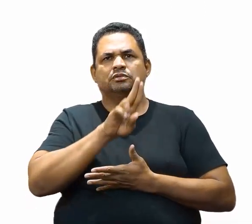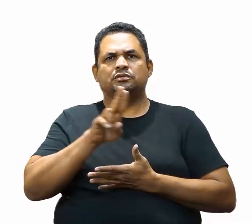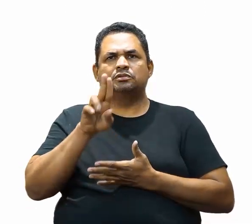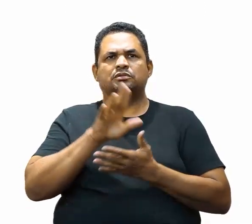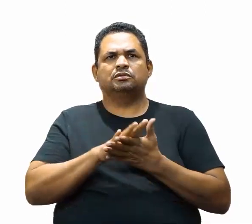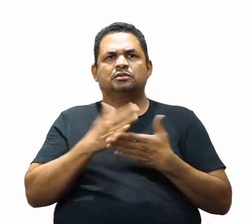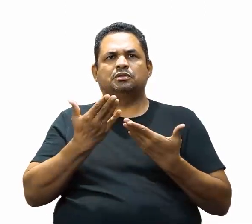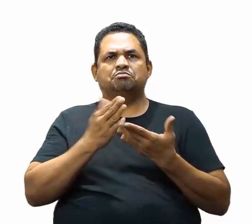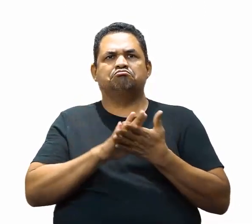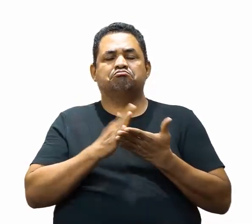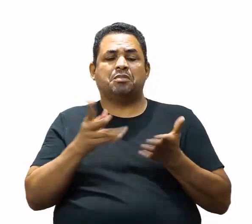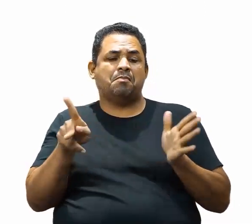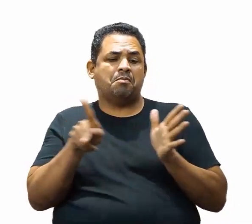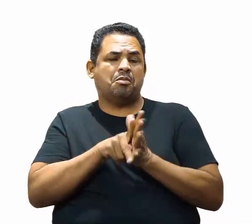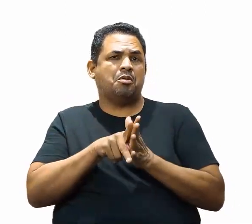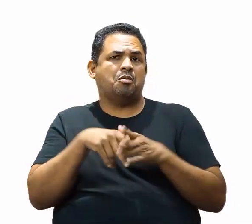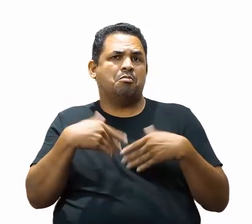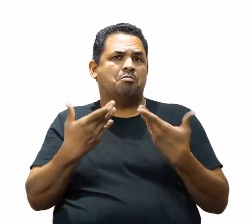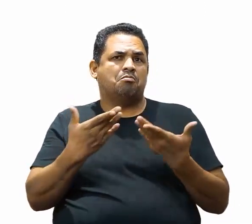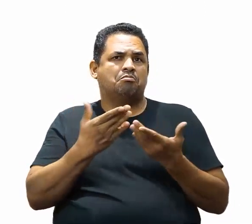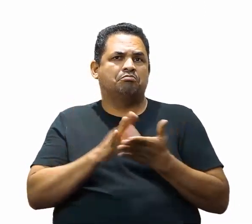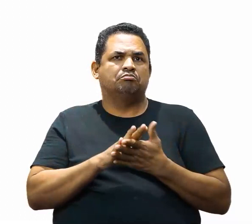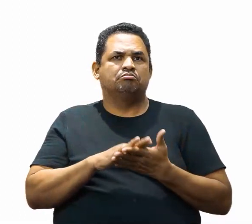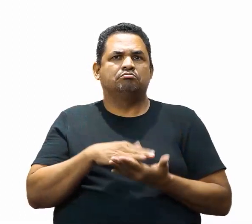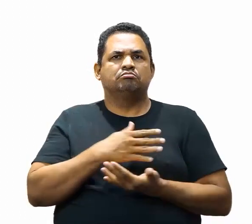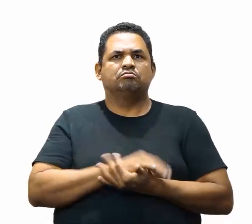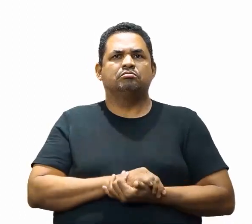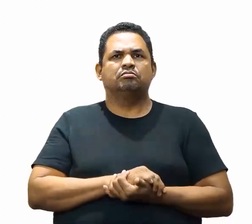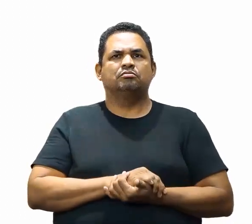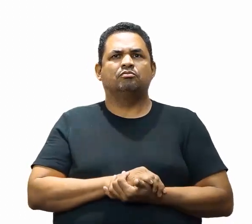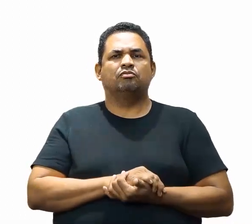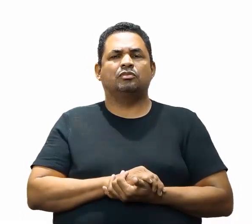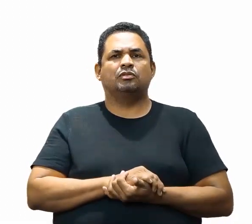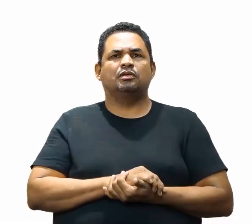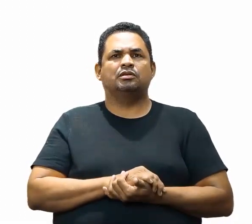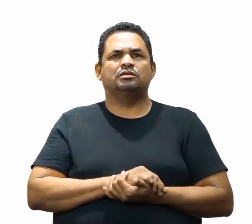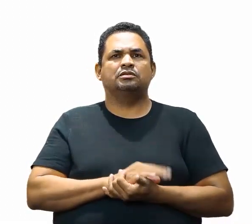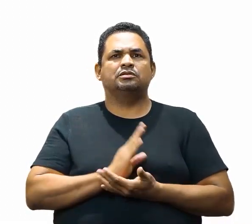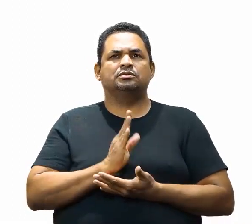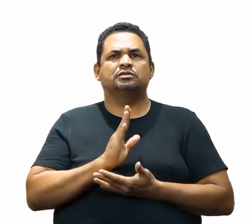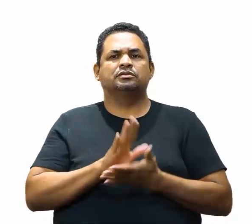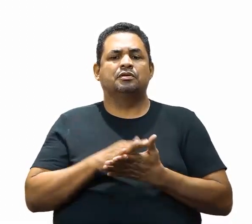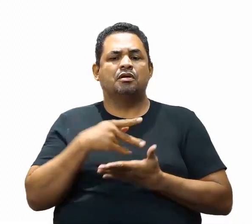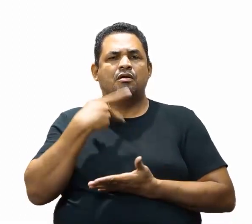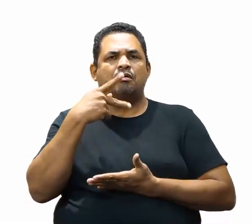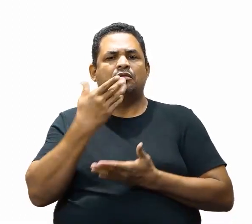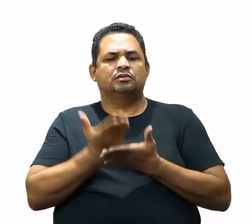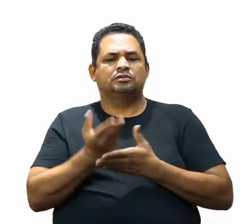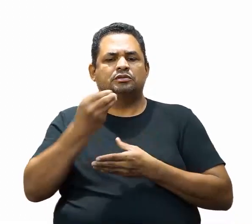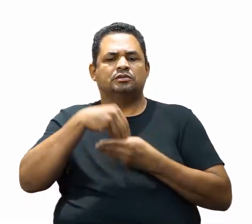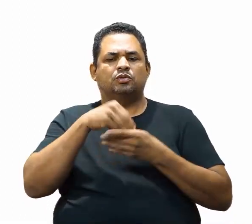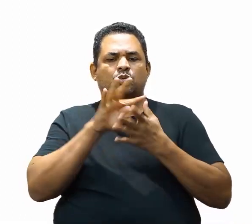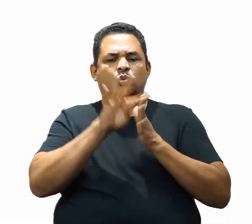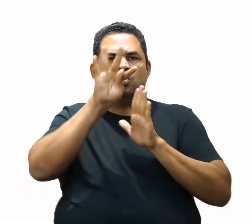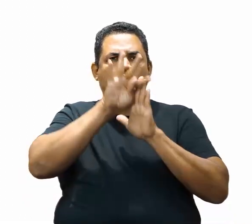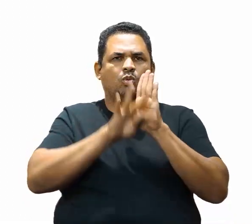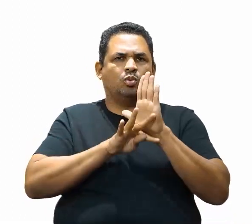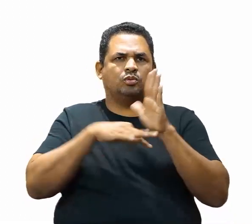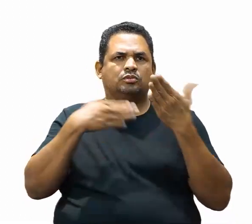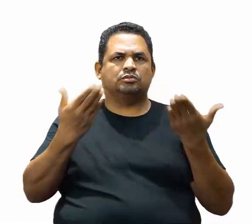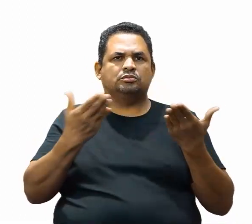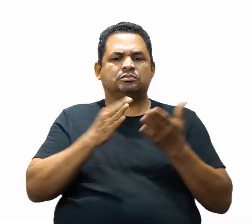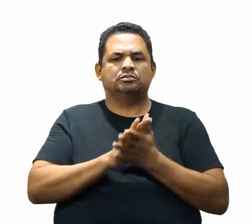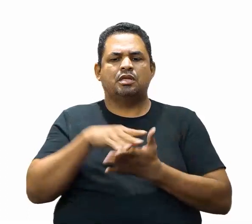a elementos específicos, como eu disse a vocês. Ou seja, eles já foram mencionados dentro do texto, já houve uma menção, uma